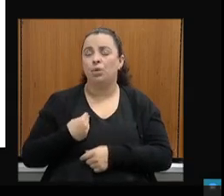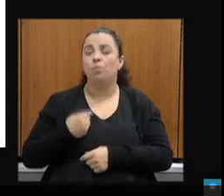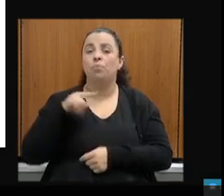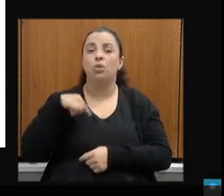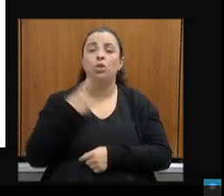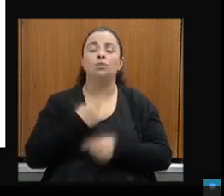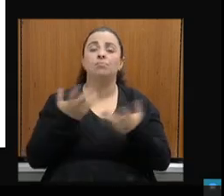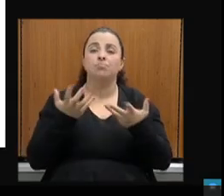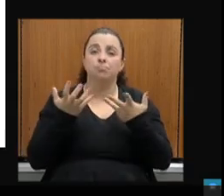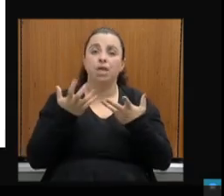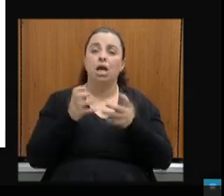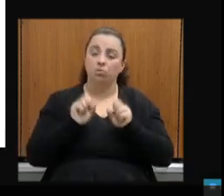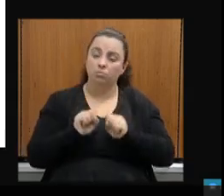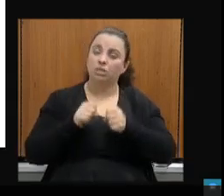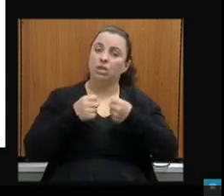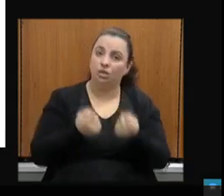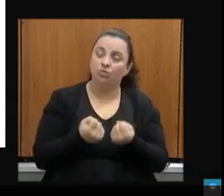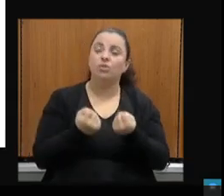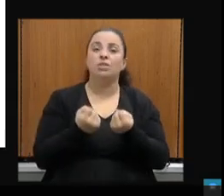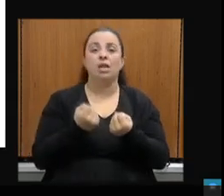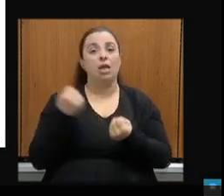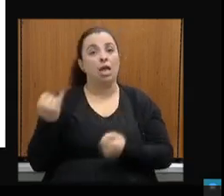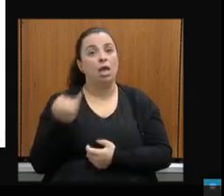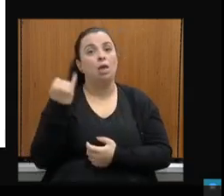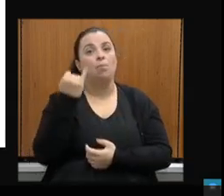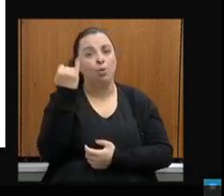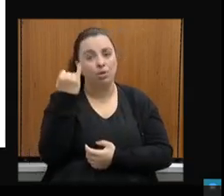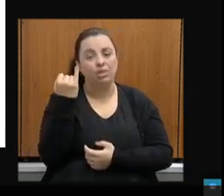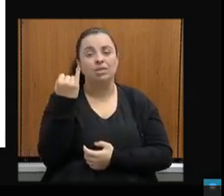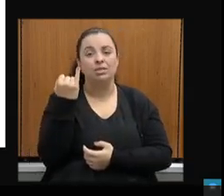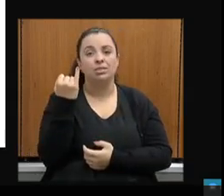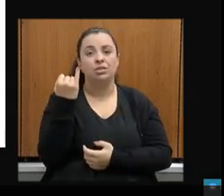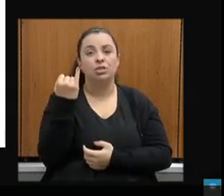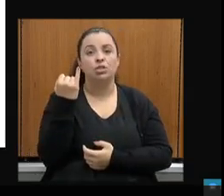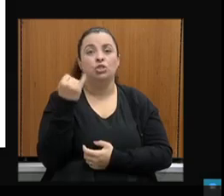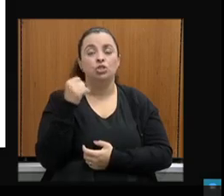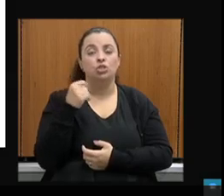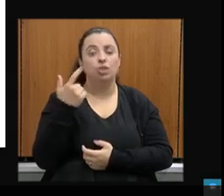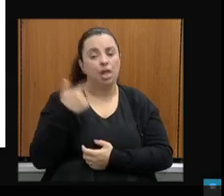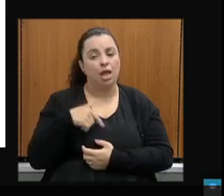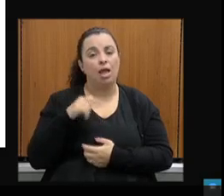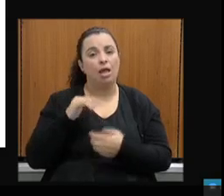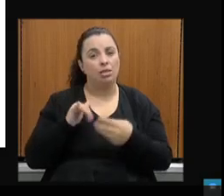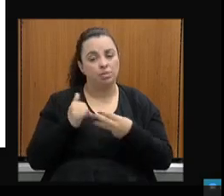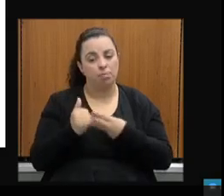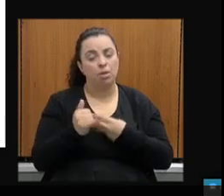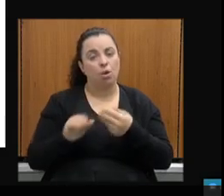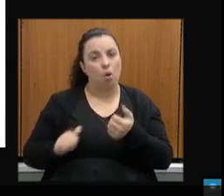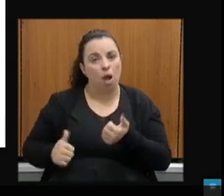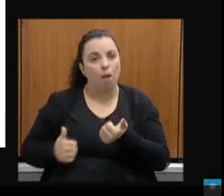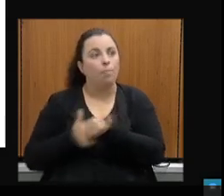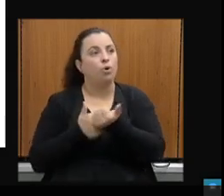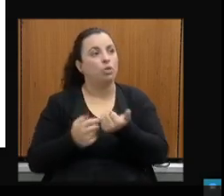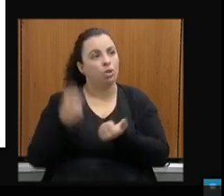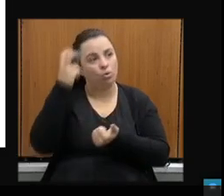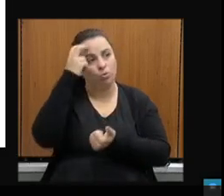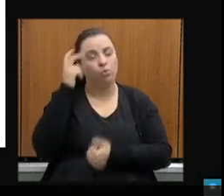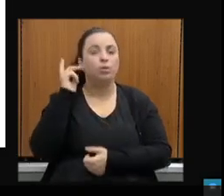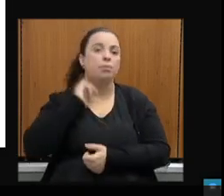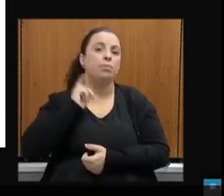reiterar no fundo a importância de ser um grande apoiador da cultura mineira